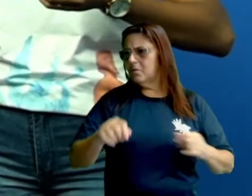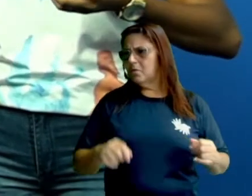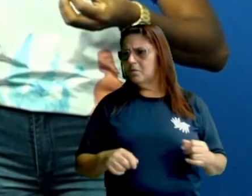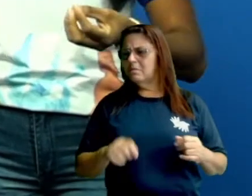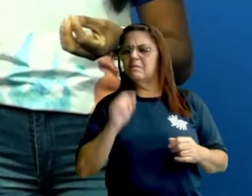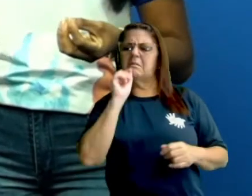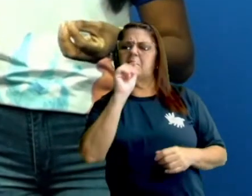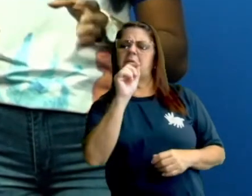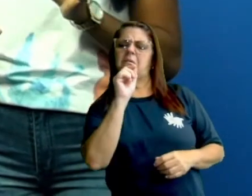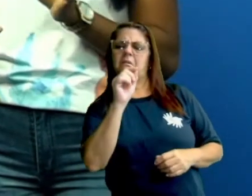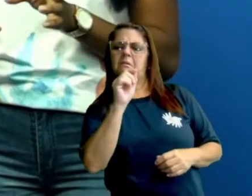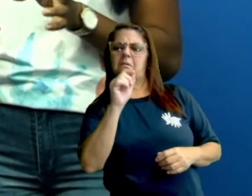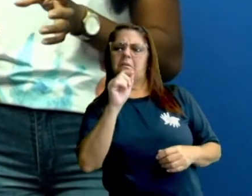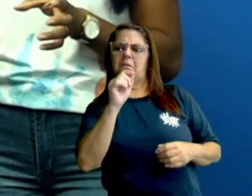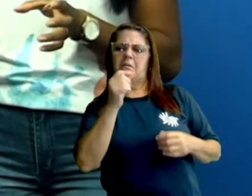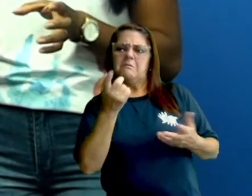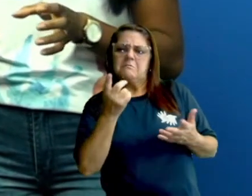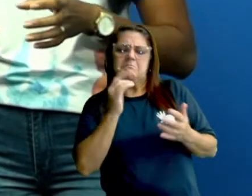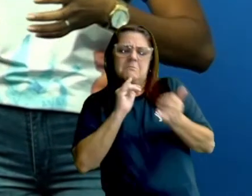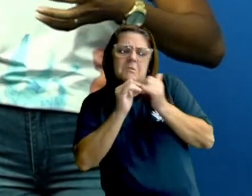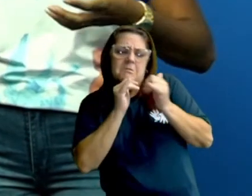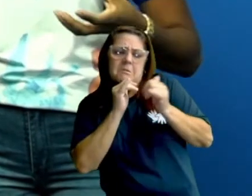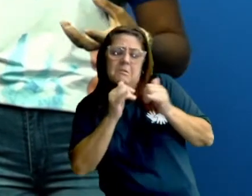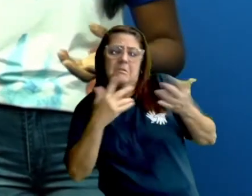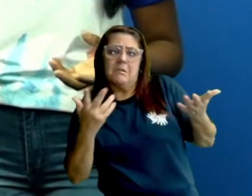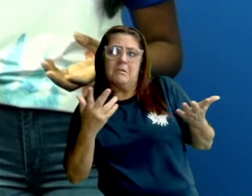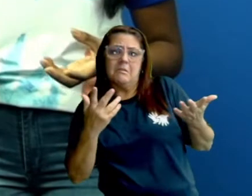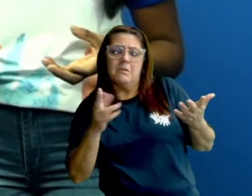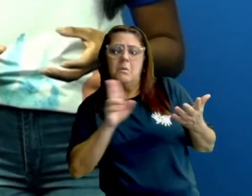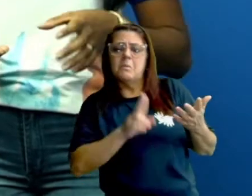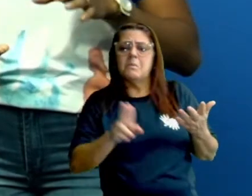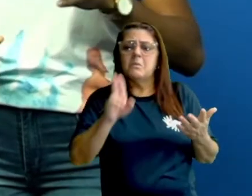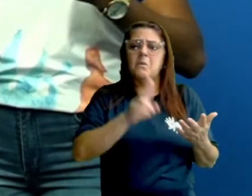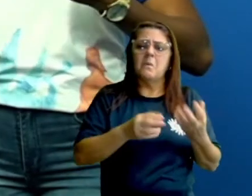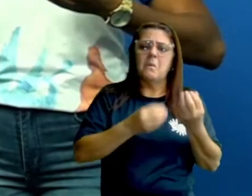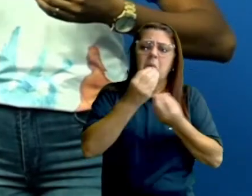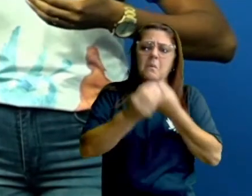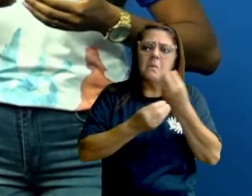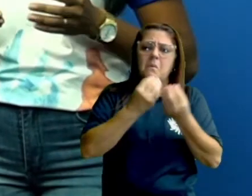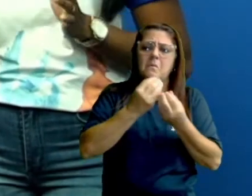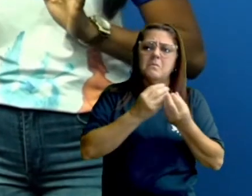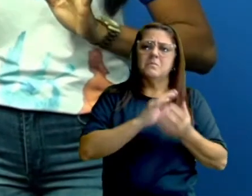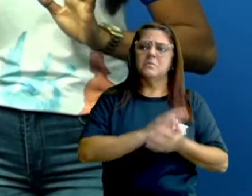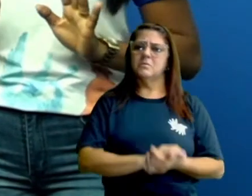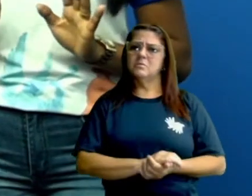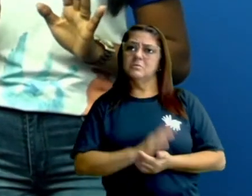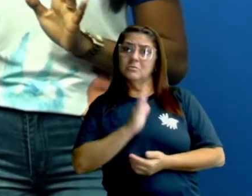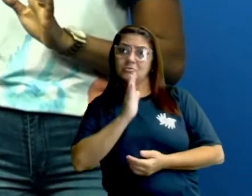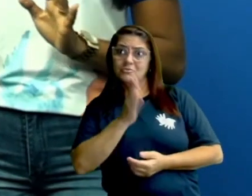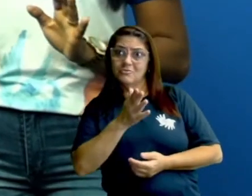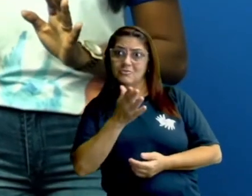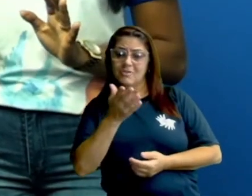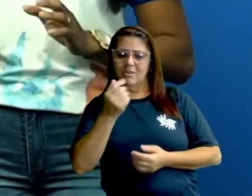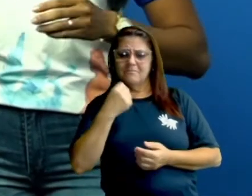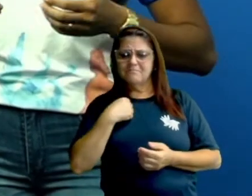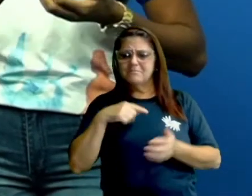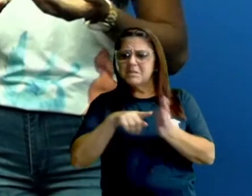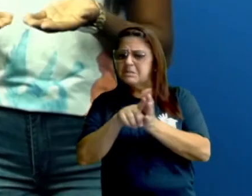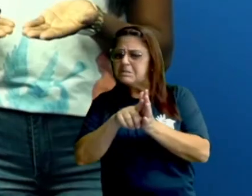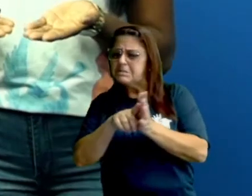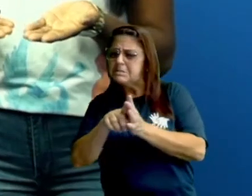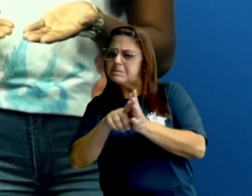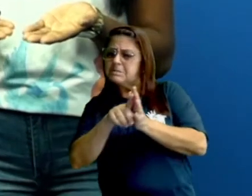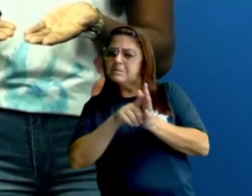Quem são eles, esses gêneros digitais, e para que eles servem? Então, eu já dei uma analisada e